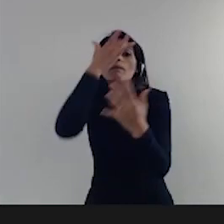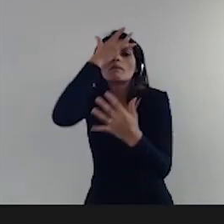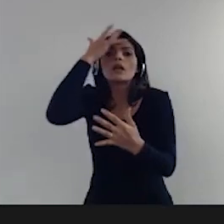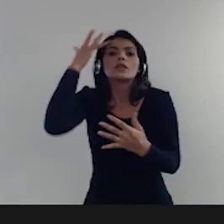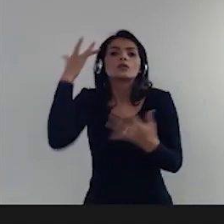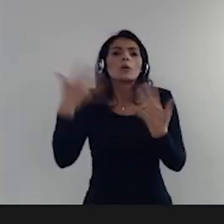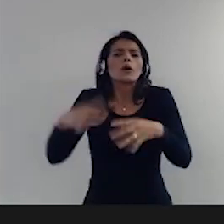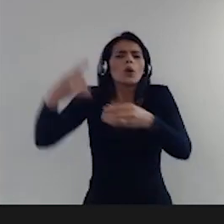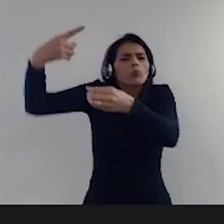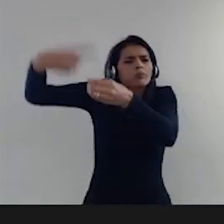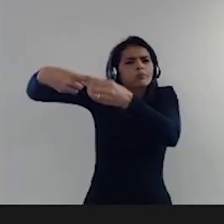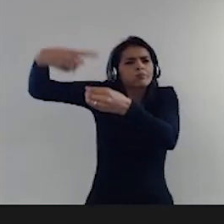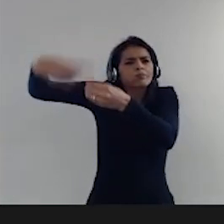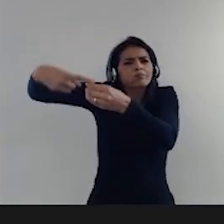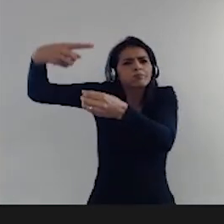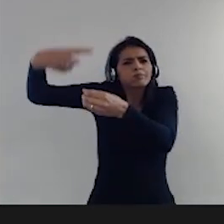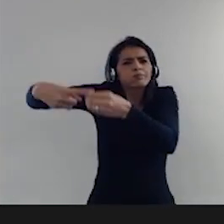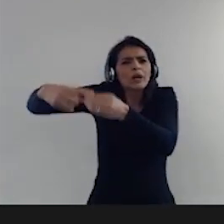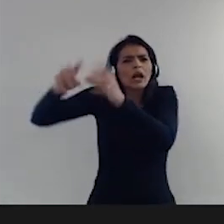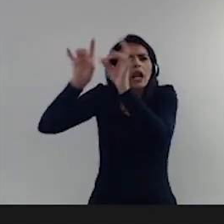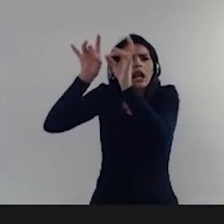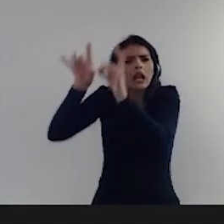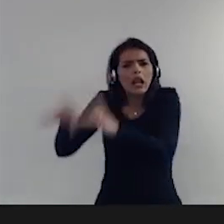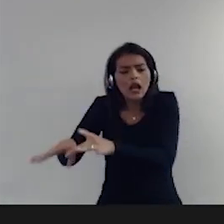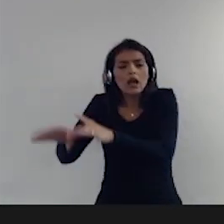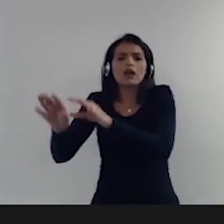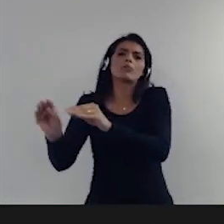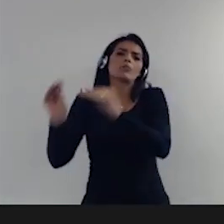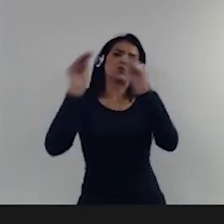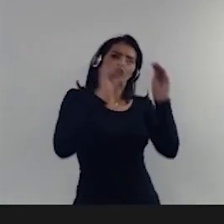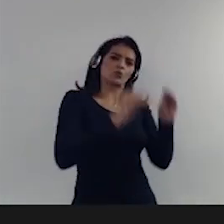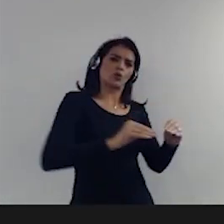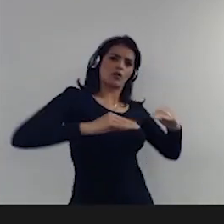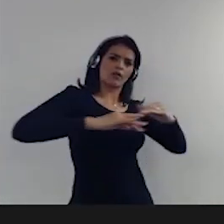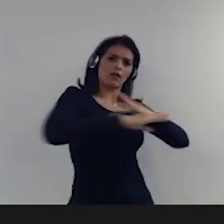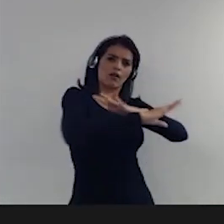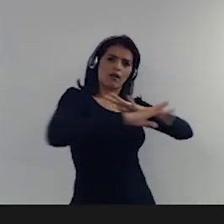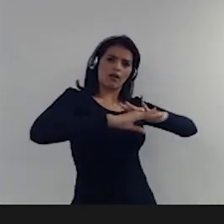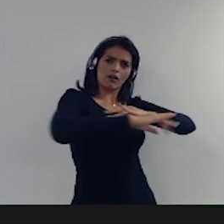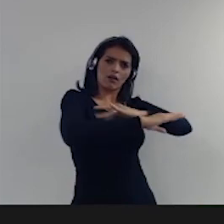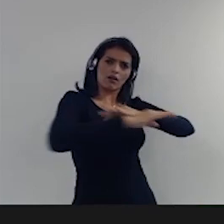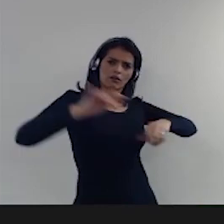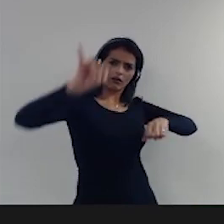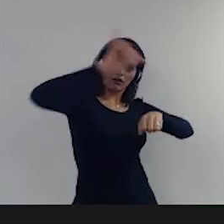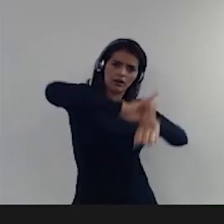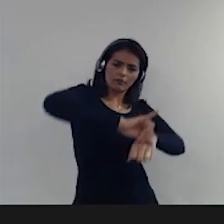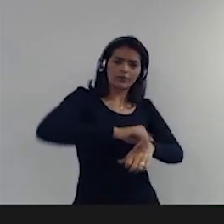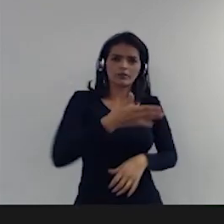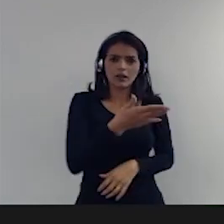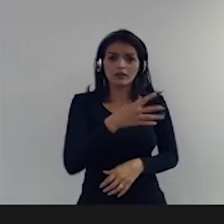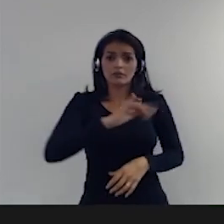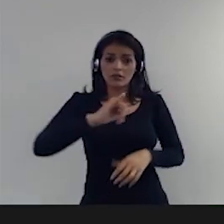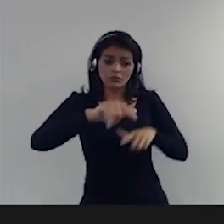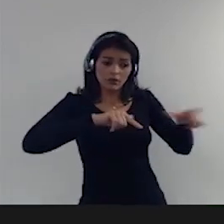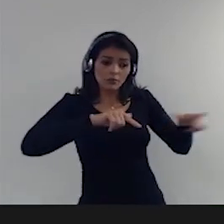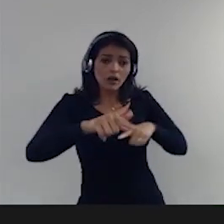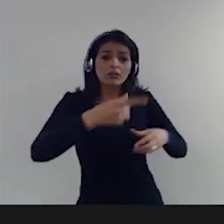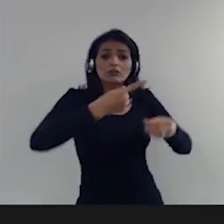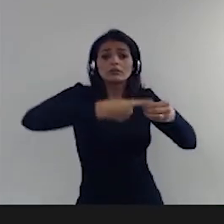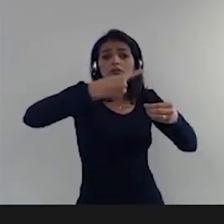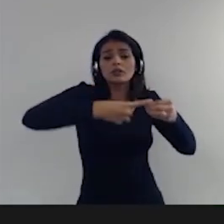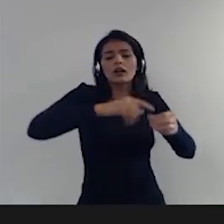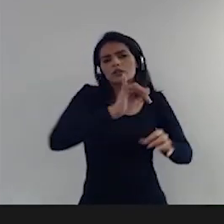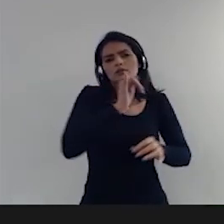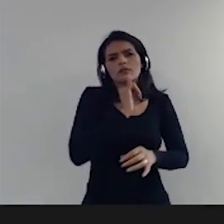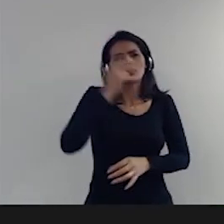de interiores e hoje moram em grandes capitais, né? Pessoas que foram trabalhar em cidades como